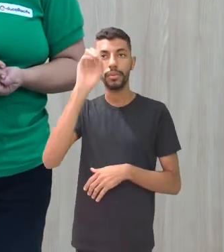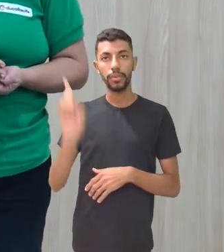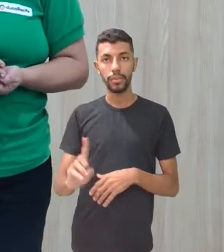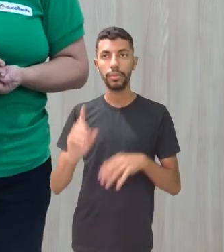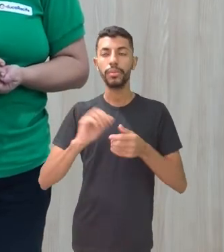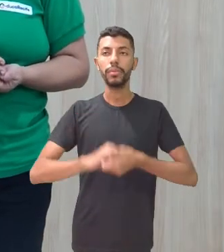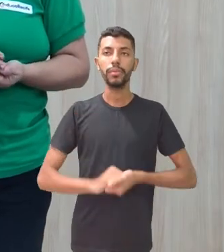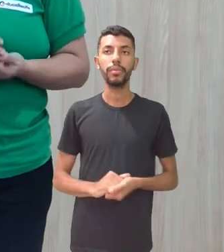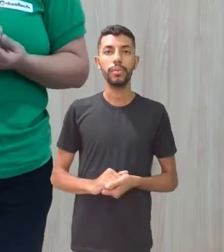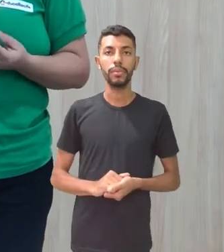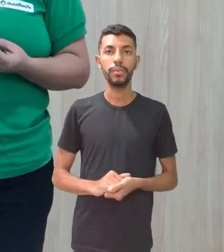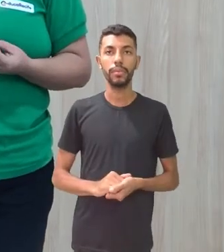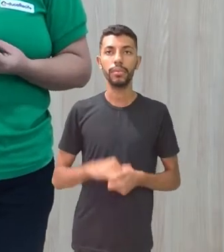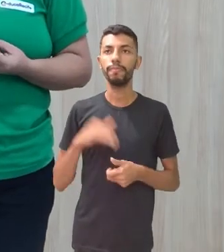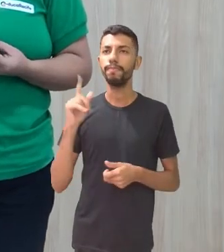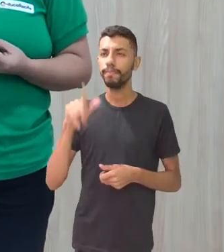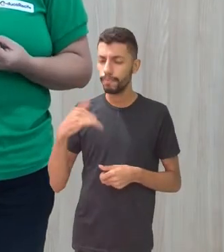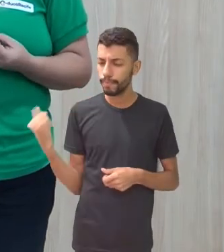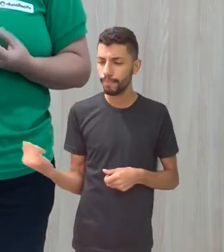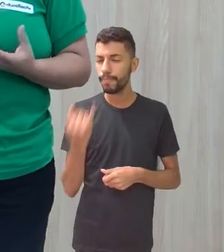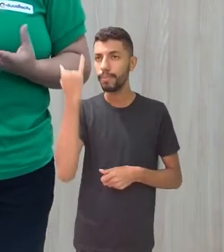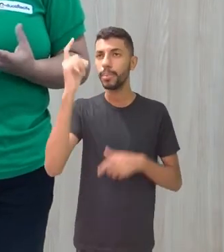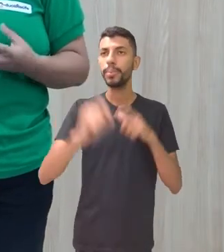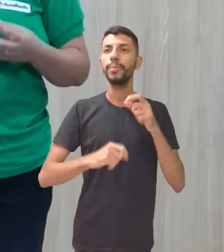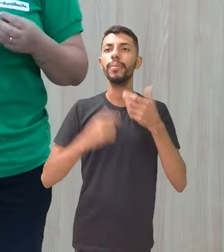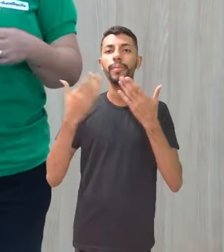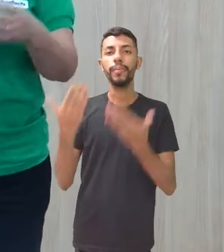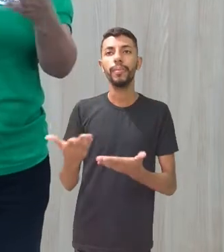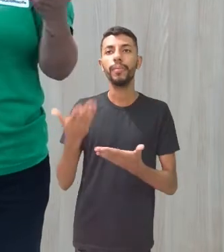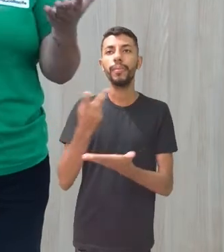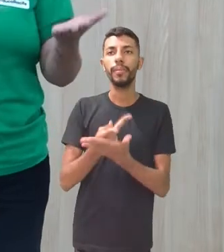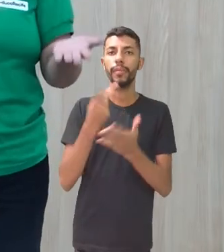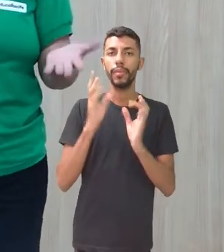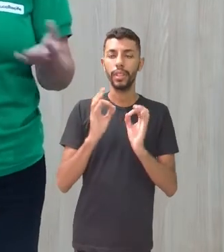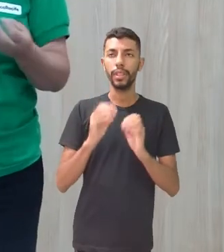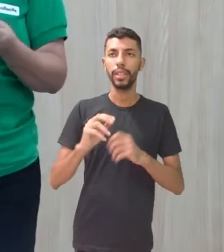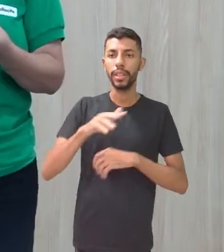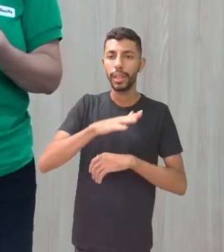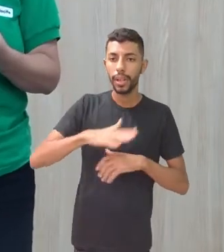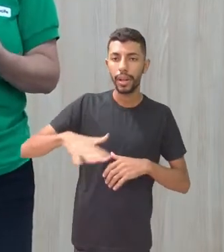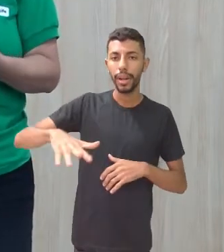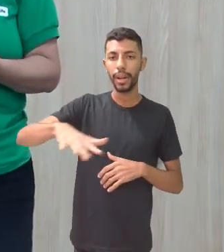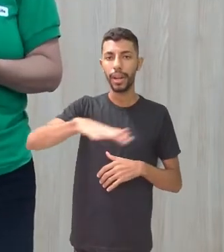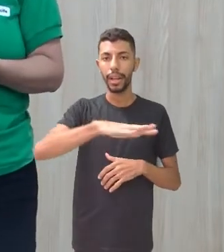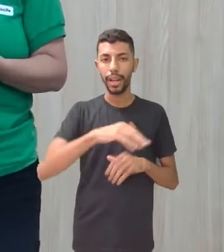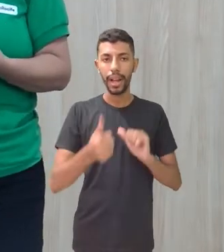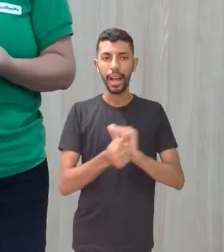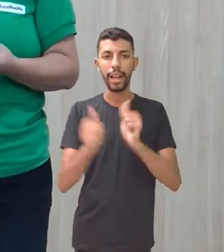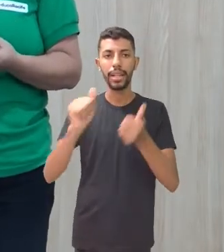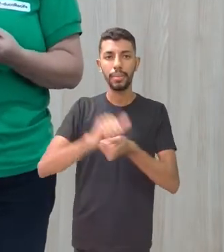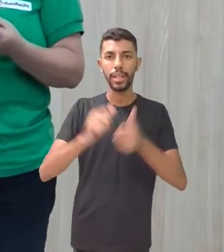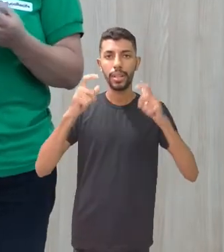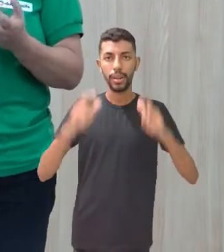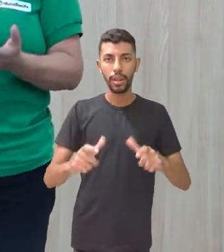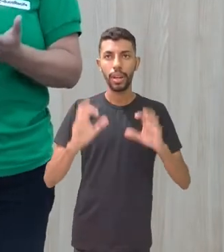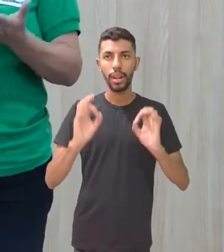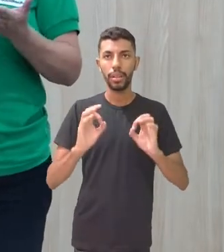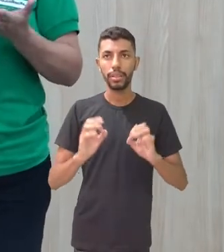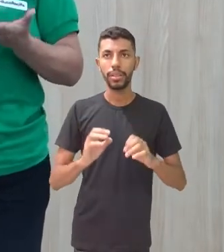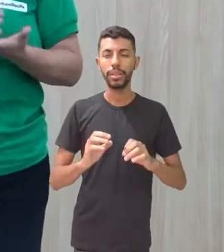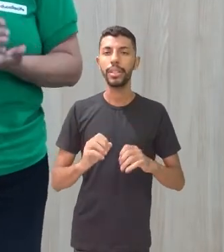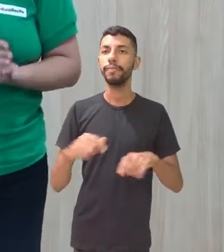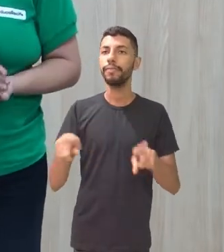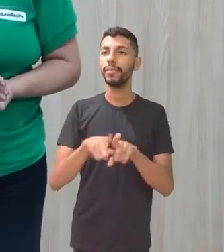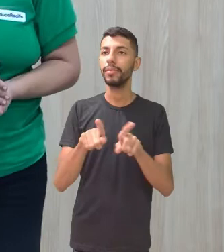deficiência. É importante que isso aconteça. O ambiente, a adaptação no ambiente e a